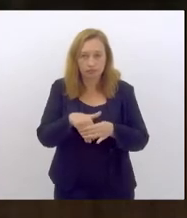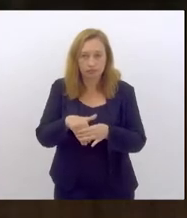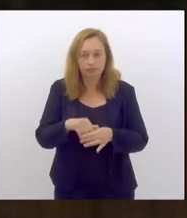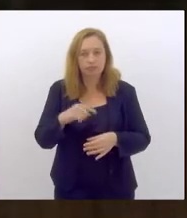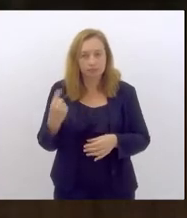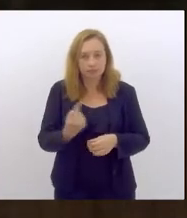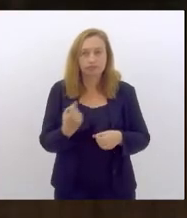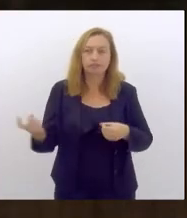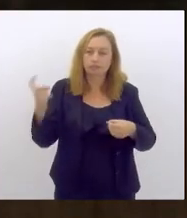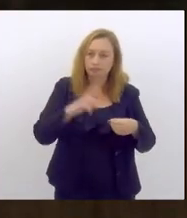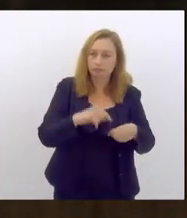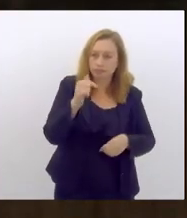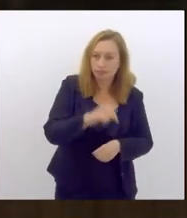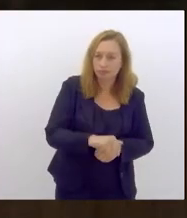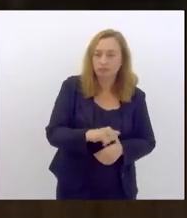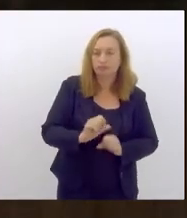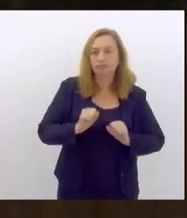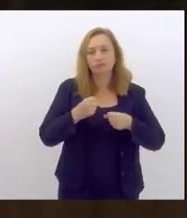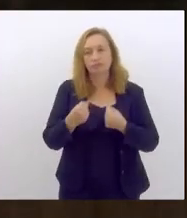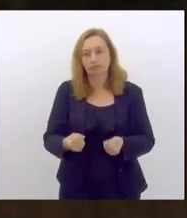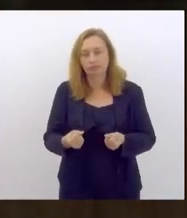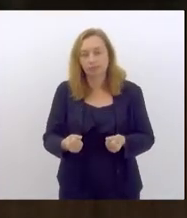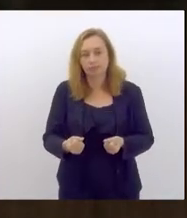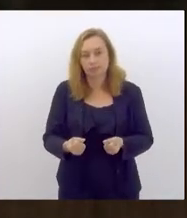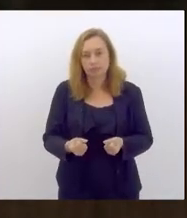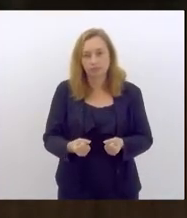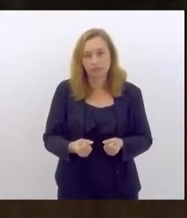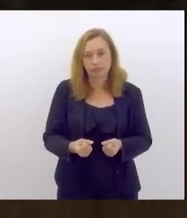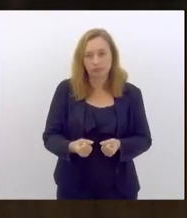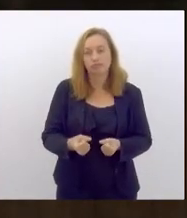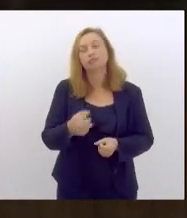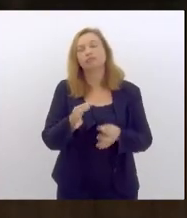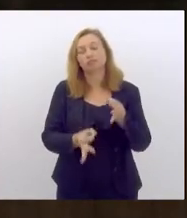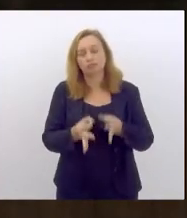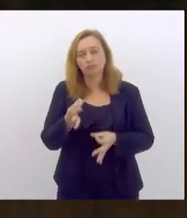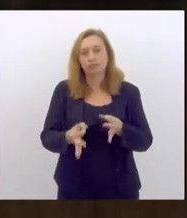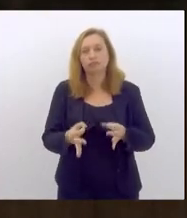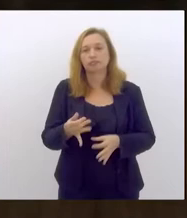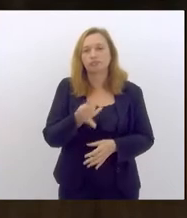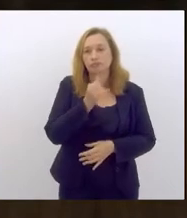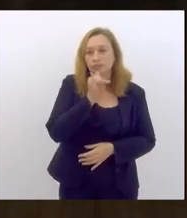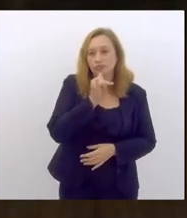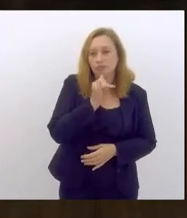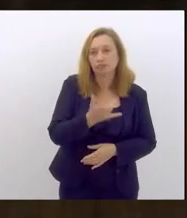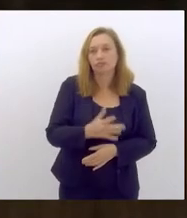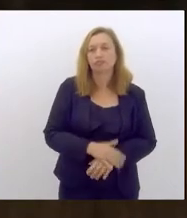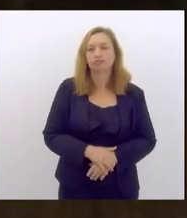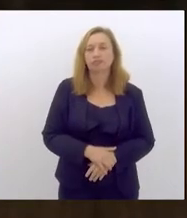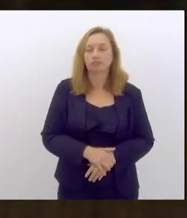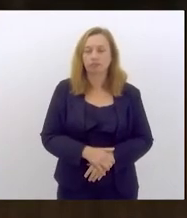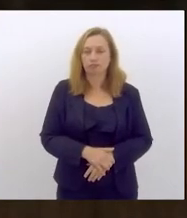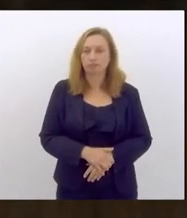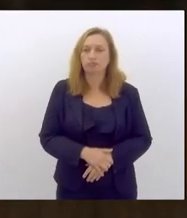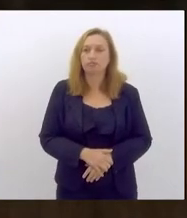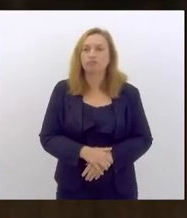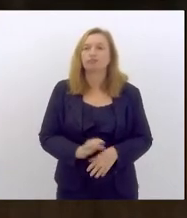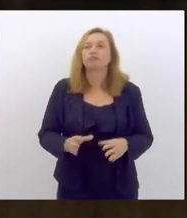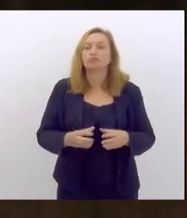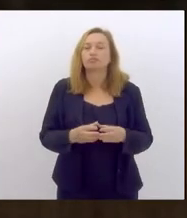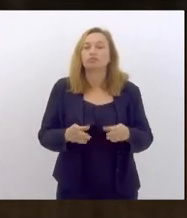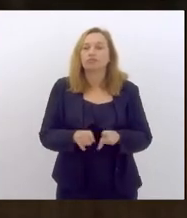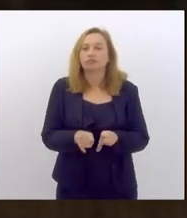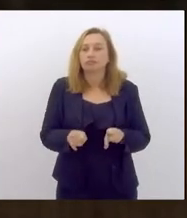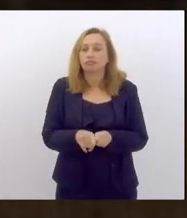Nós estaremos aqui defendendo os serventuários da justiça, por exemplo, que são uma categoria também que